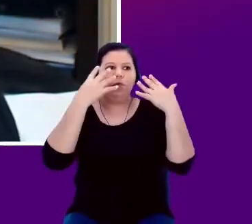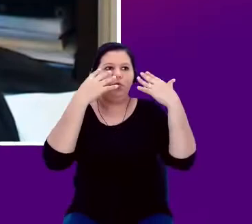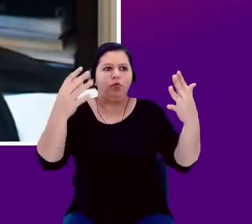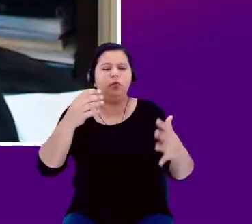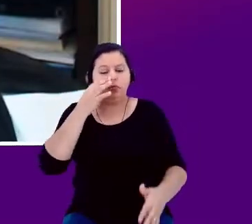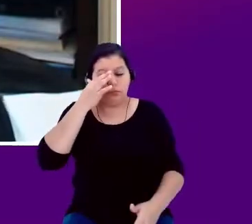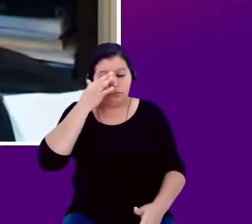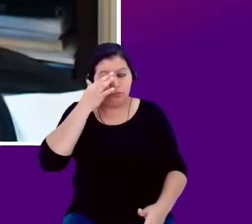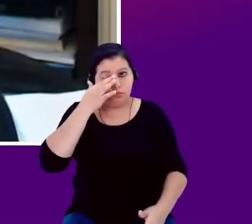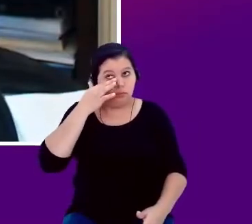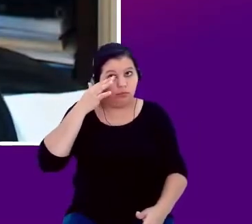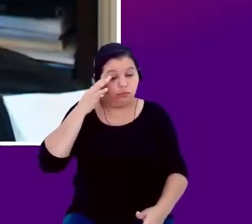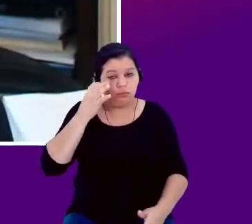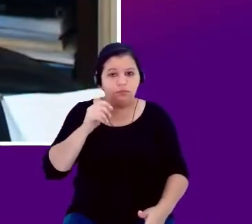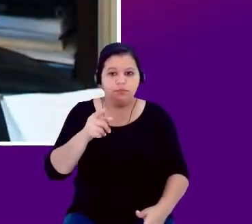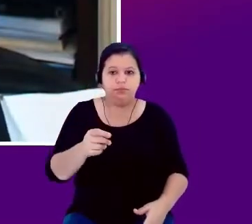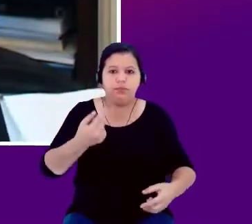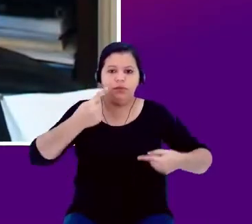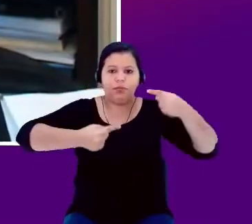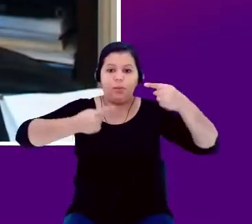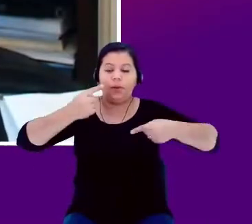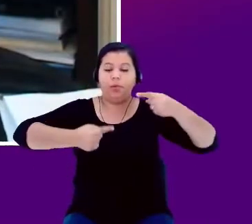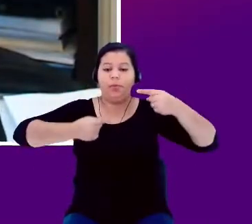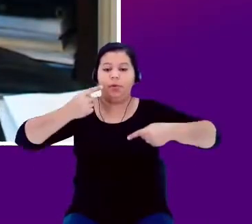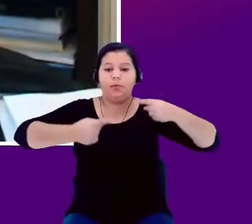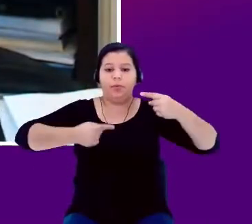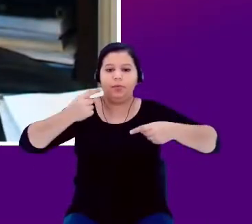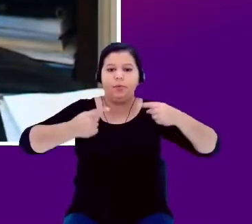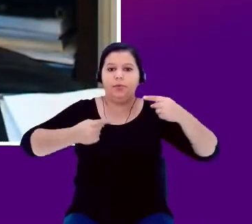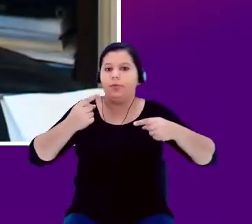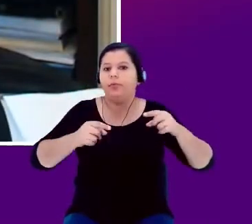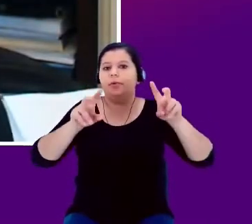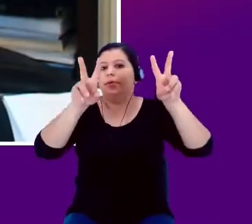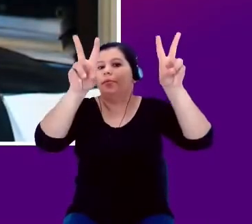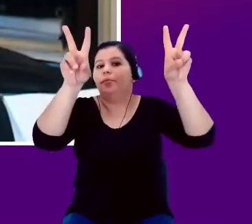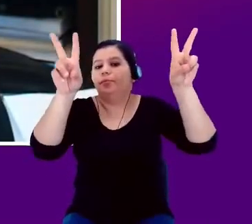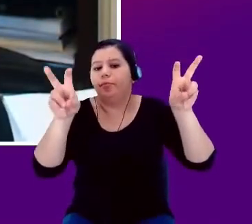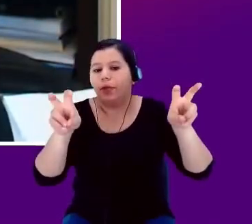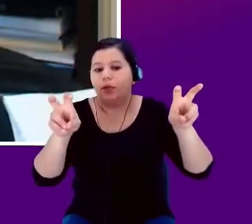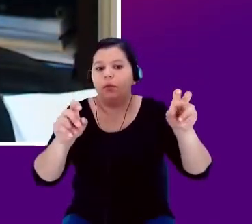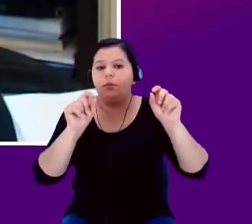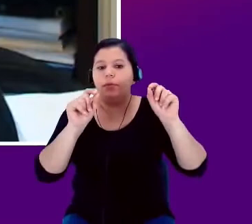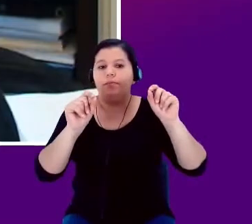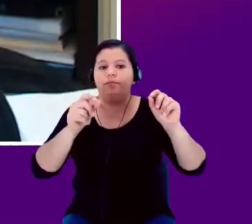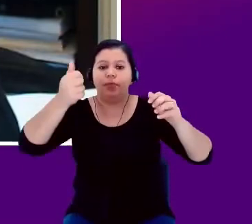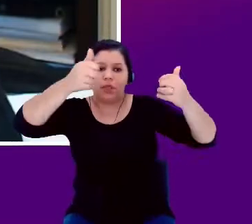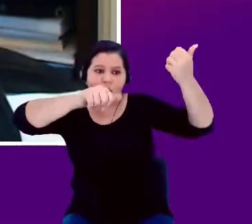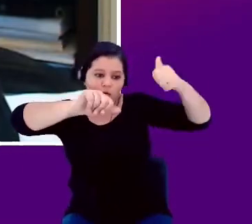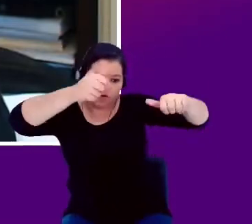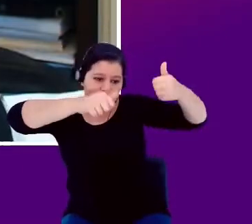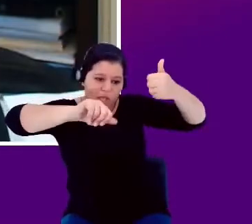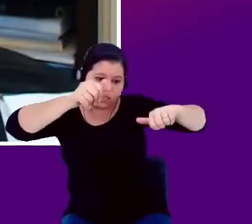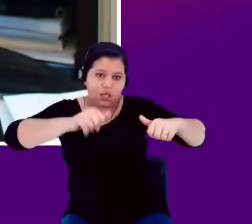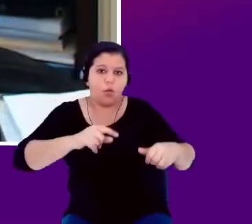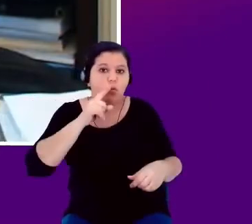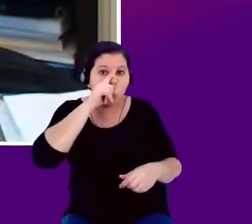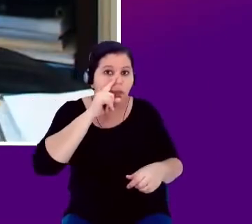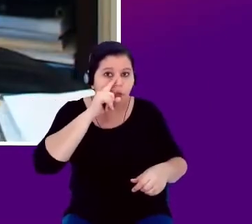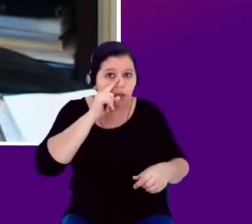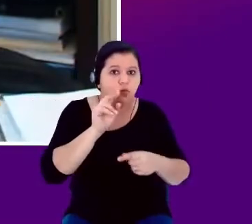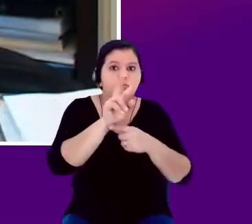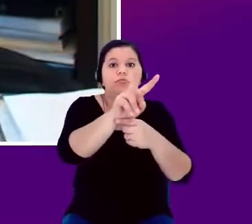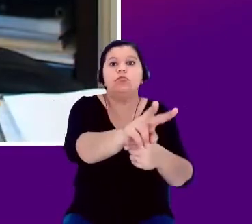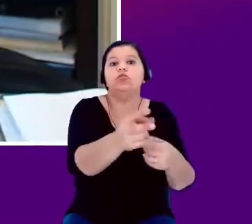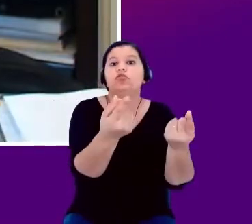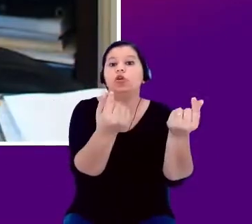no qual foi apreciada a questão do credit score, ou seja, da avaliação do risco de crédito e de como